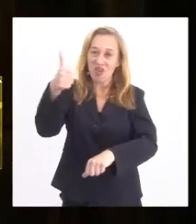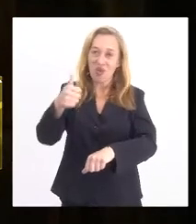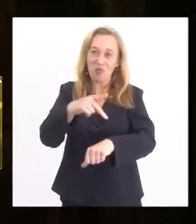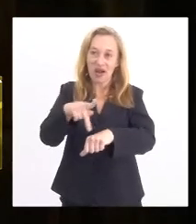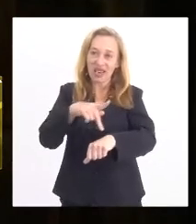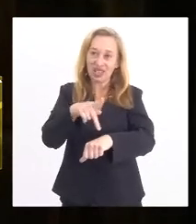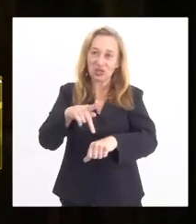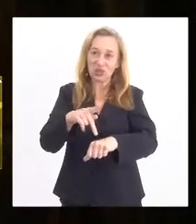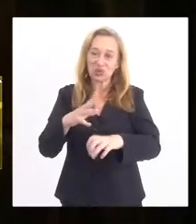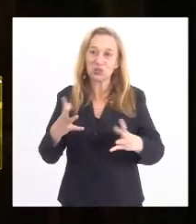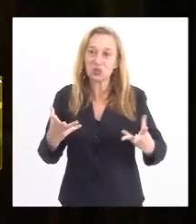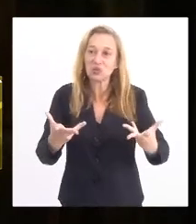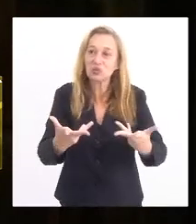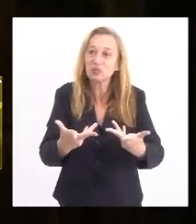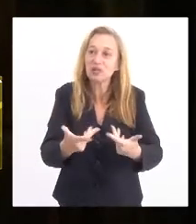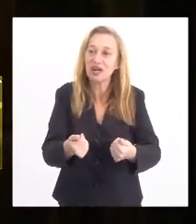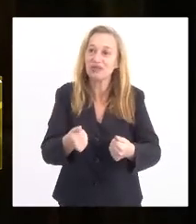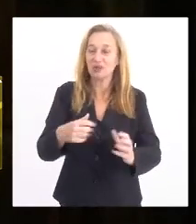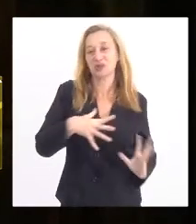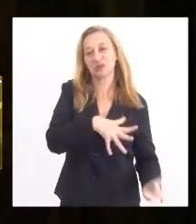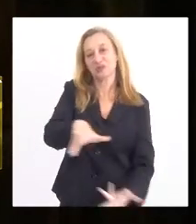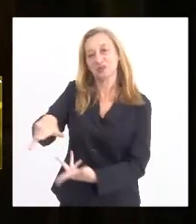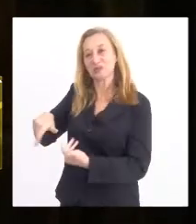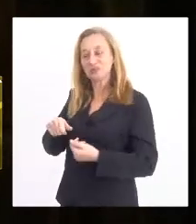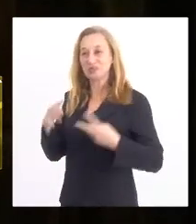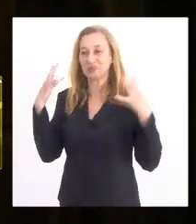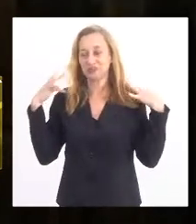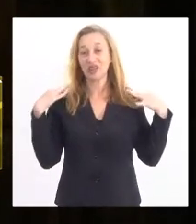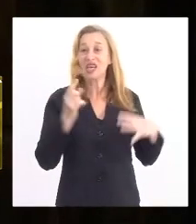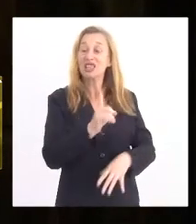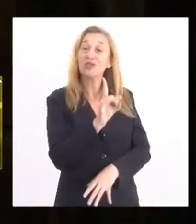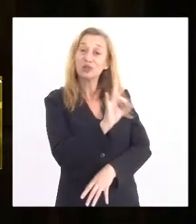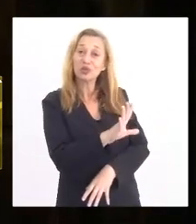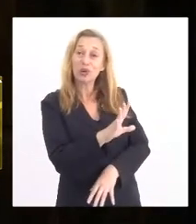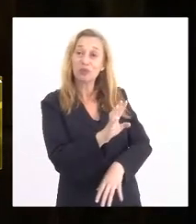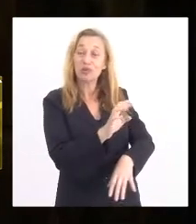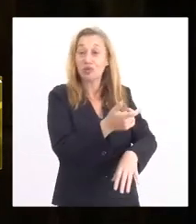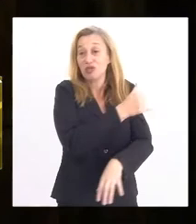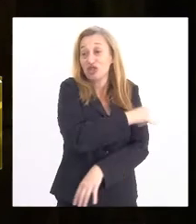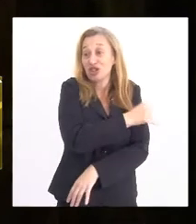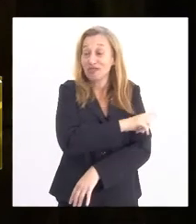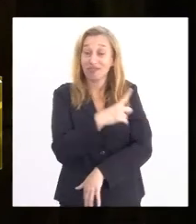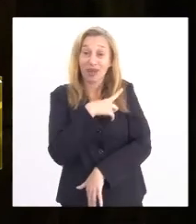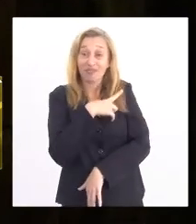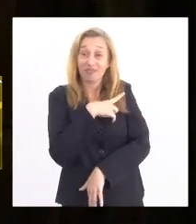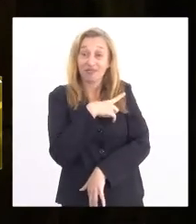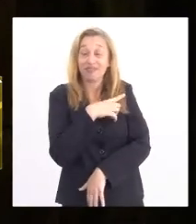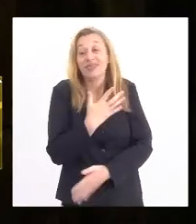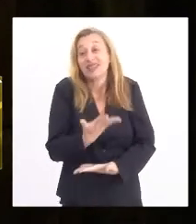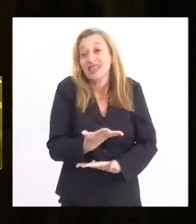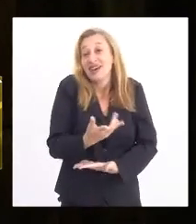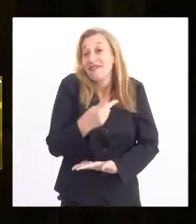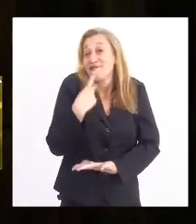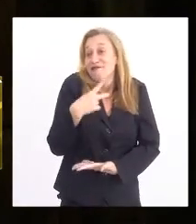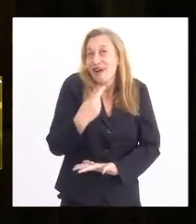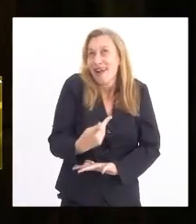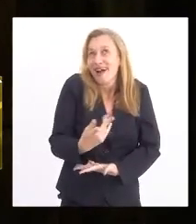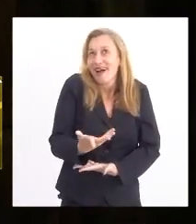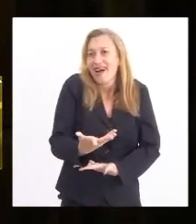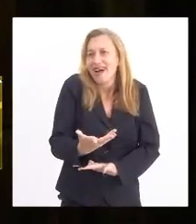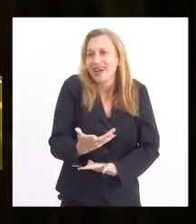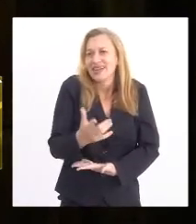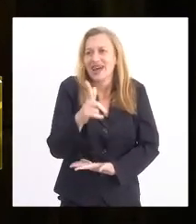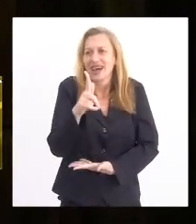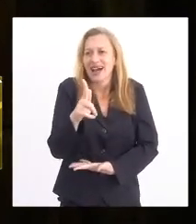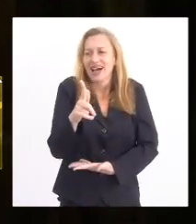país do mundo para atividade turística e não apenas pelo que o Rio de Janeiro tem falado da